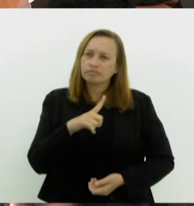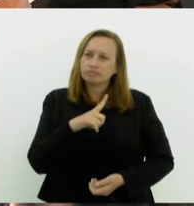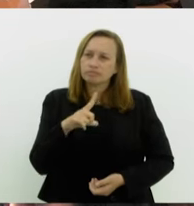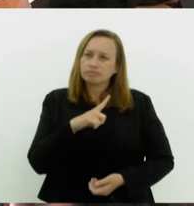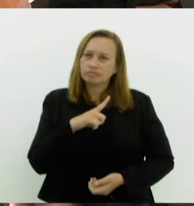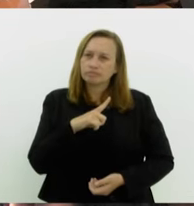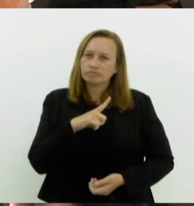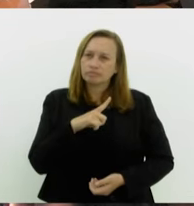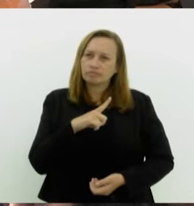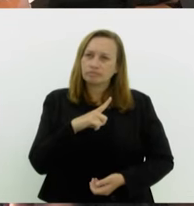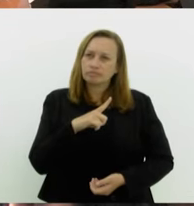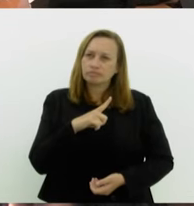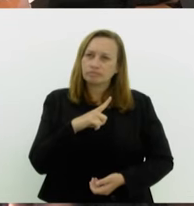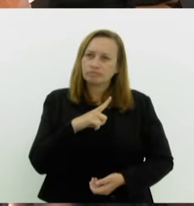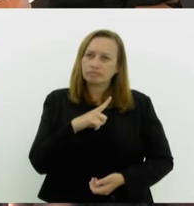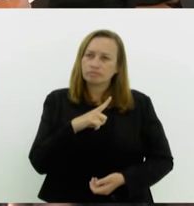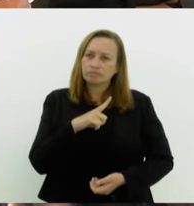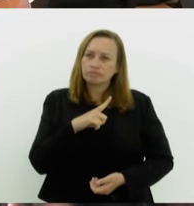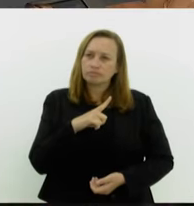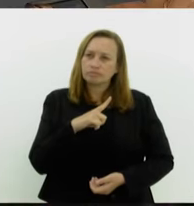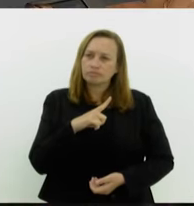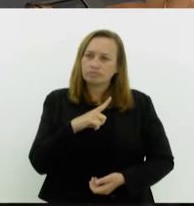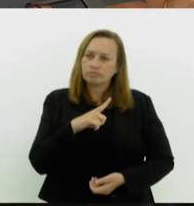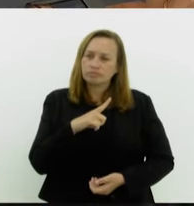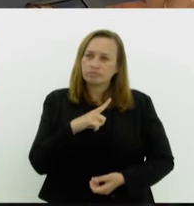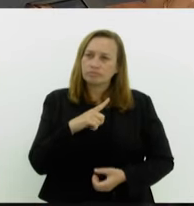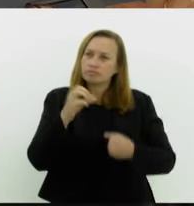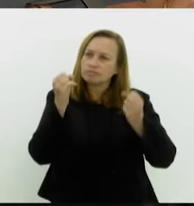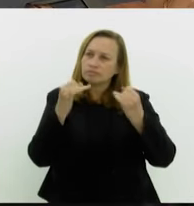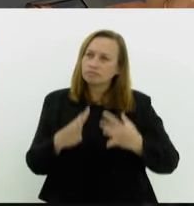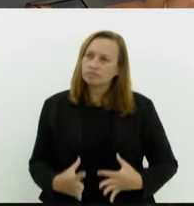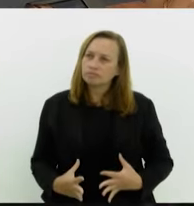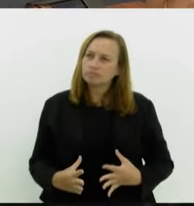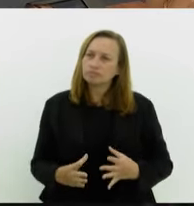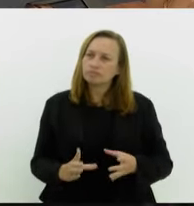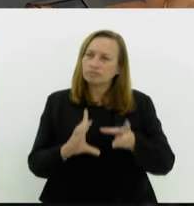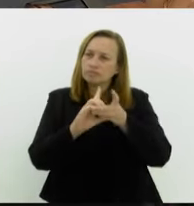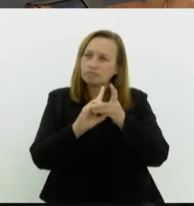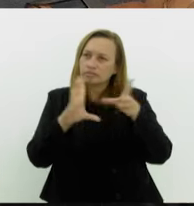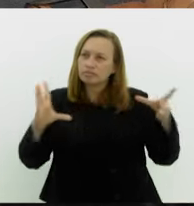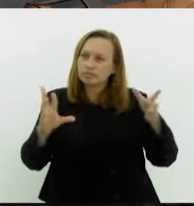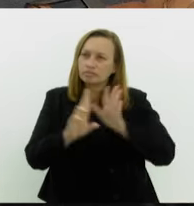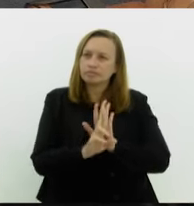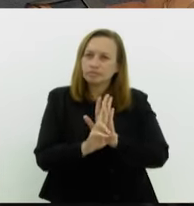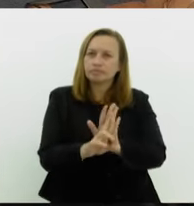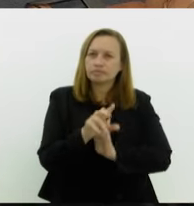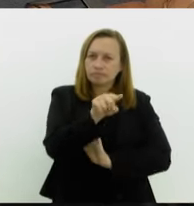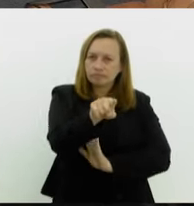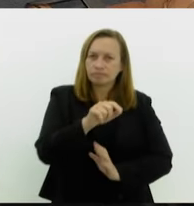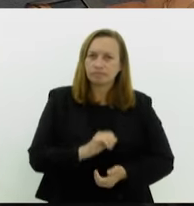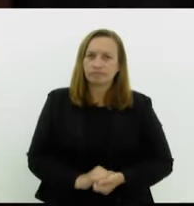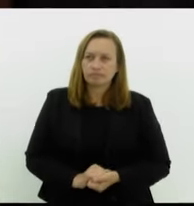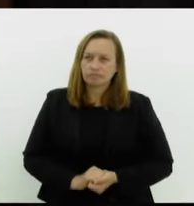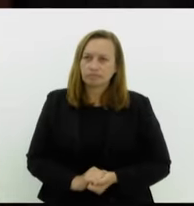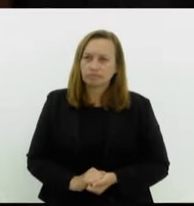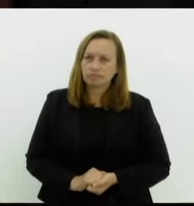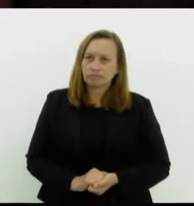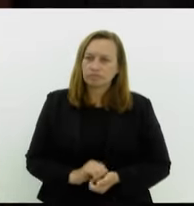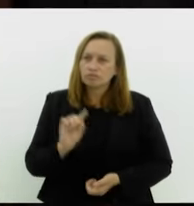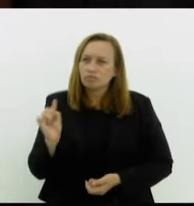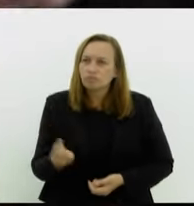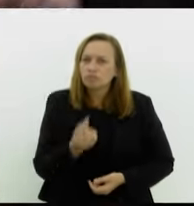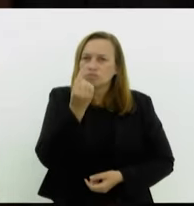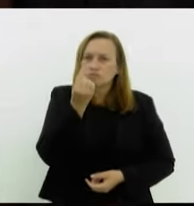tivesse que definir o que que a democracia representa para você em uma